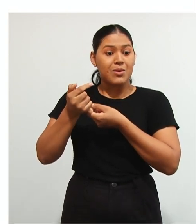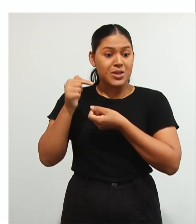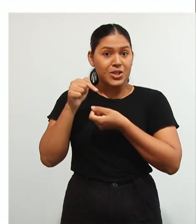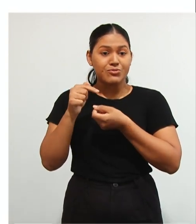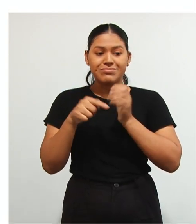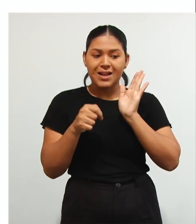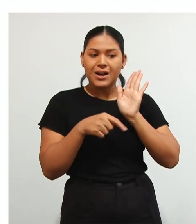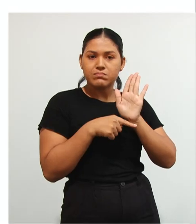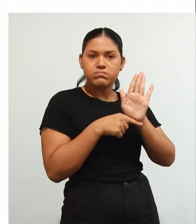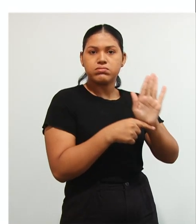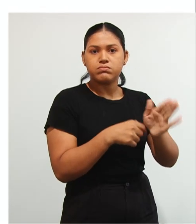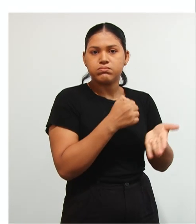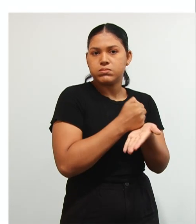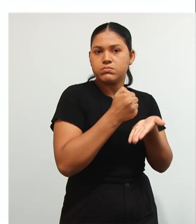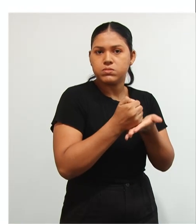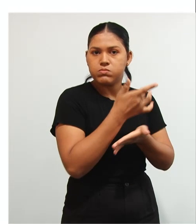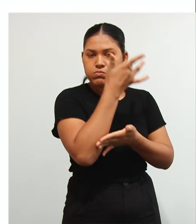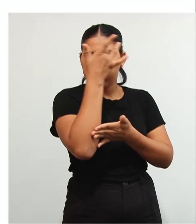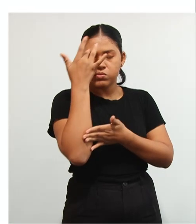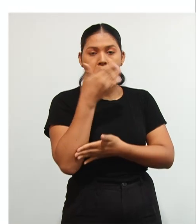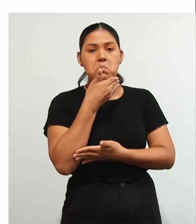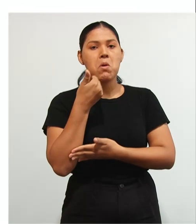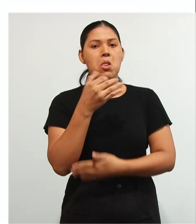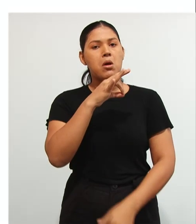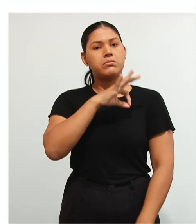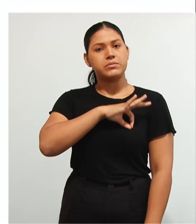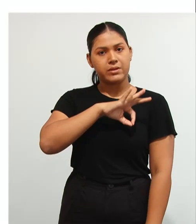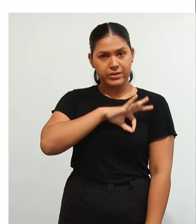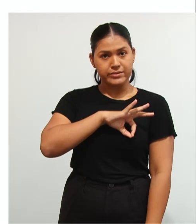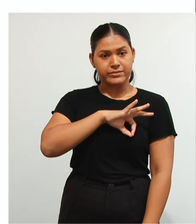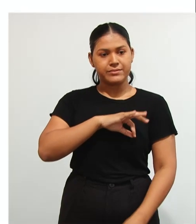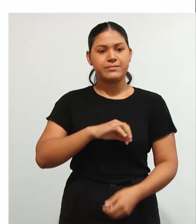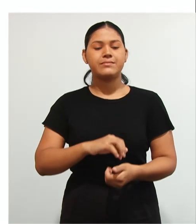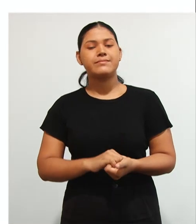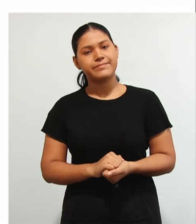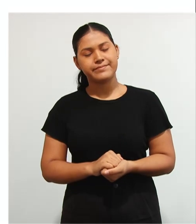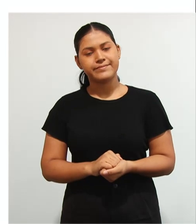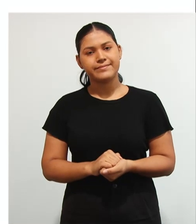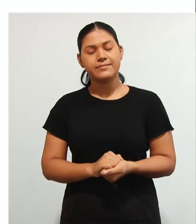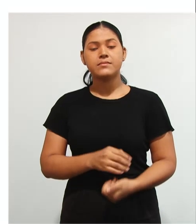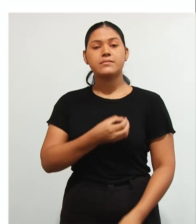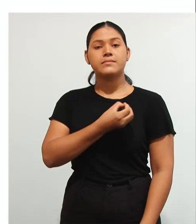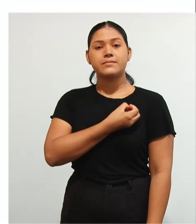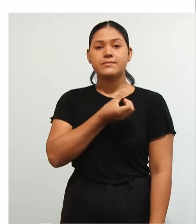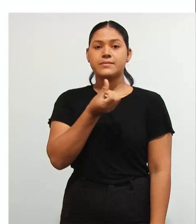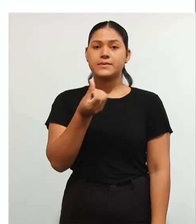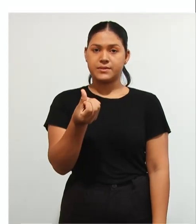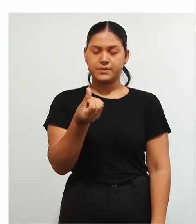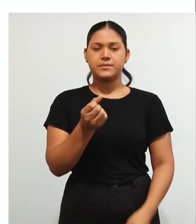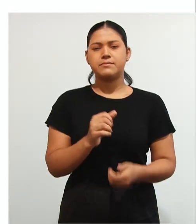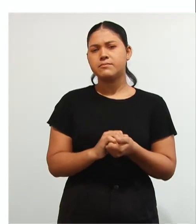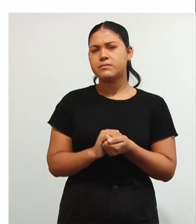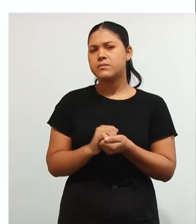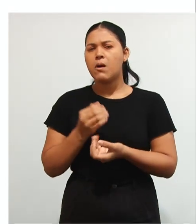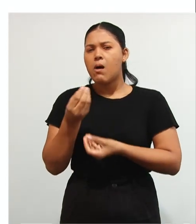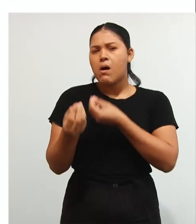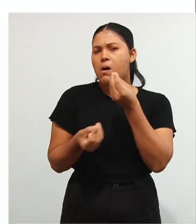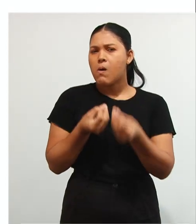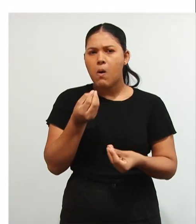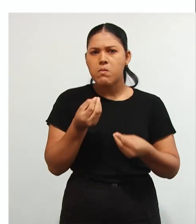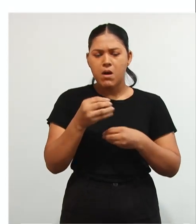criar empregos locais que vão estar defendidos aí por um salário um pouco melhor, né? Salários melhores na indústria. Isso é